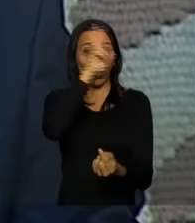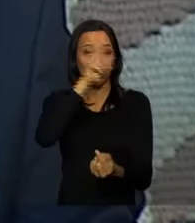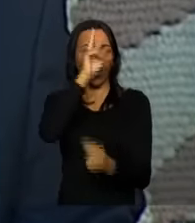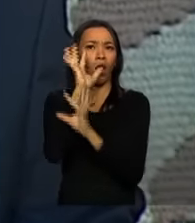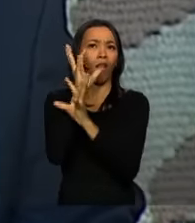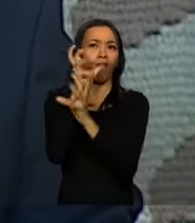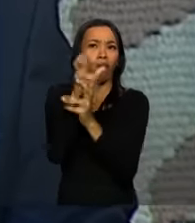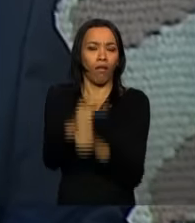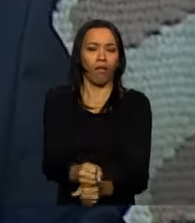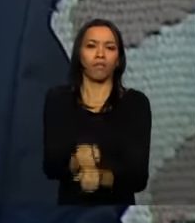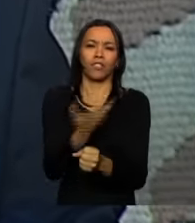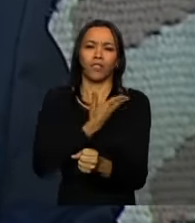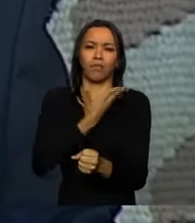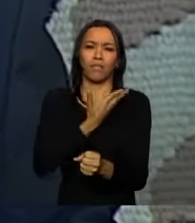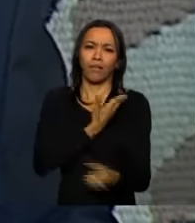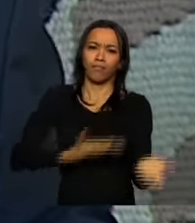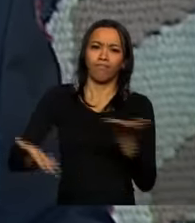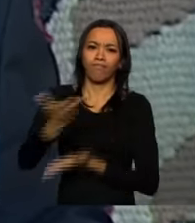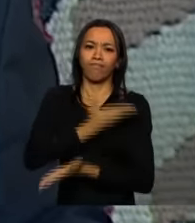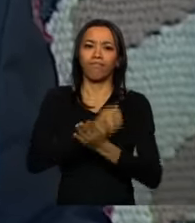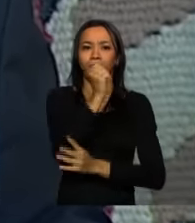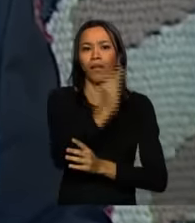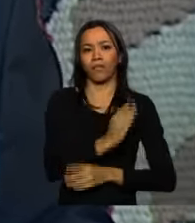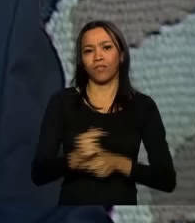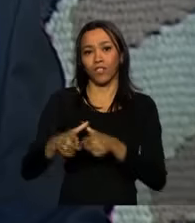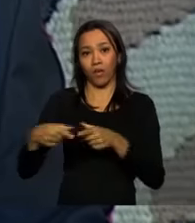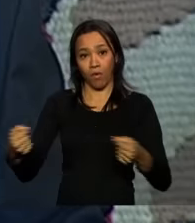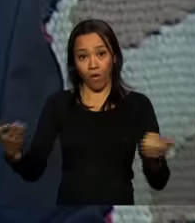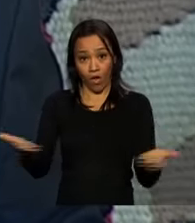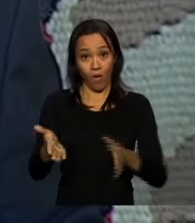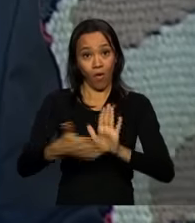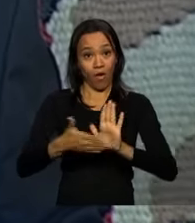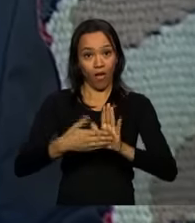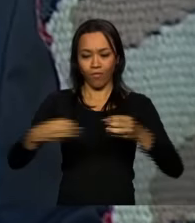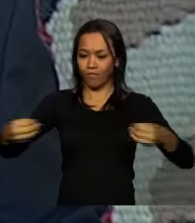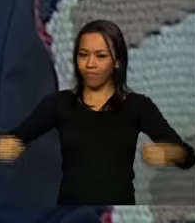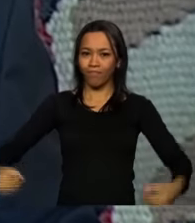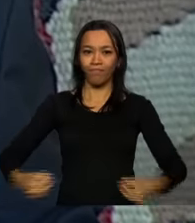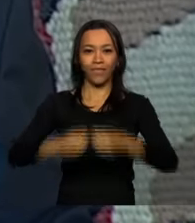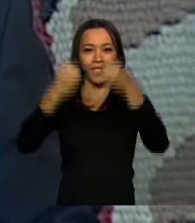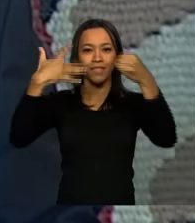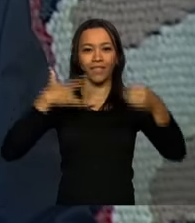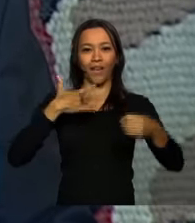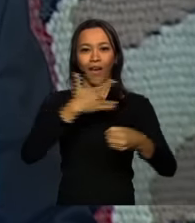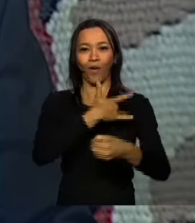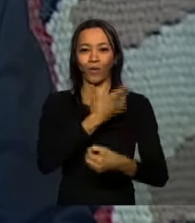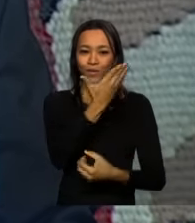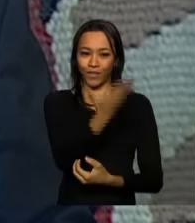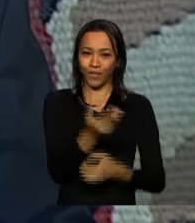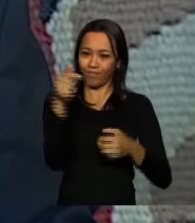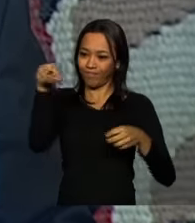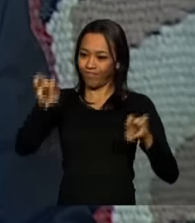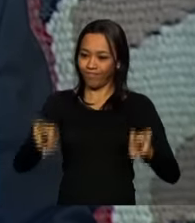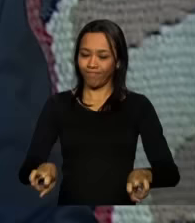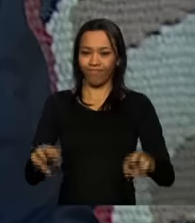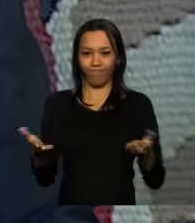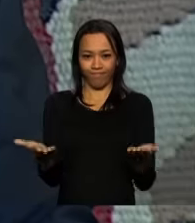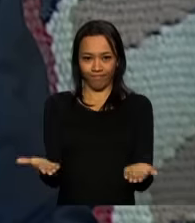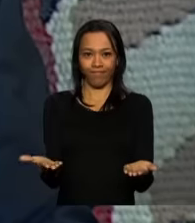grande amizade que proponho, neste momento, um brinde à saúde de Suas Altezas